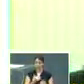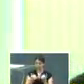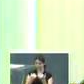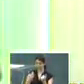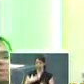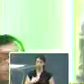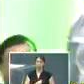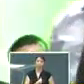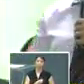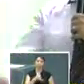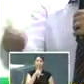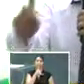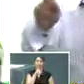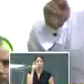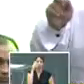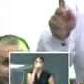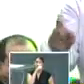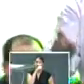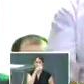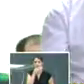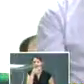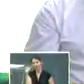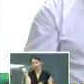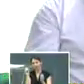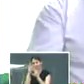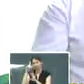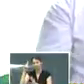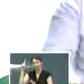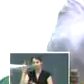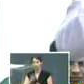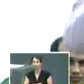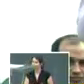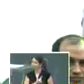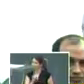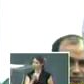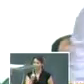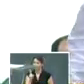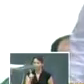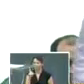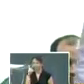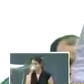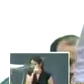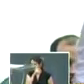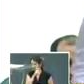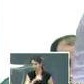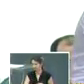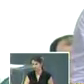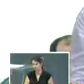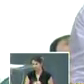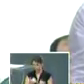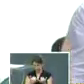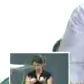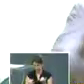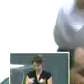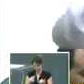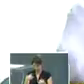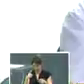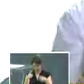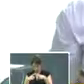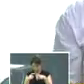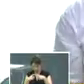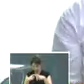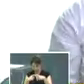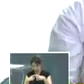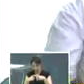Não é. Não é fácil dar glória a Deus quando o médico olha para você e diz: é câncer. Não tem